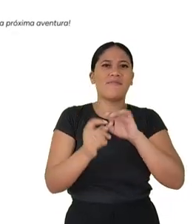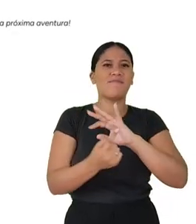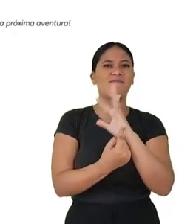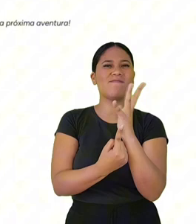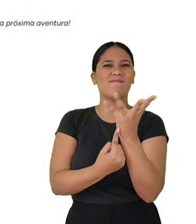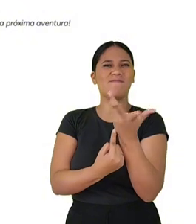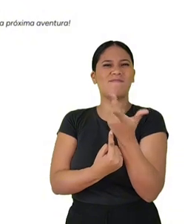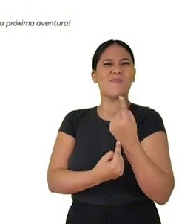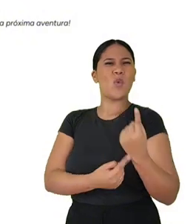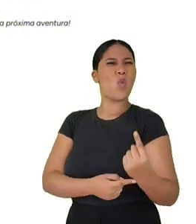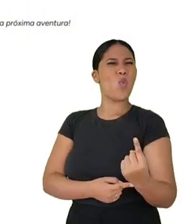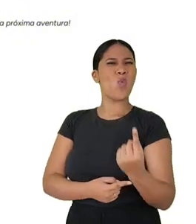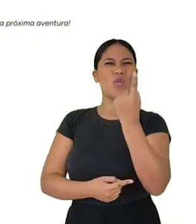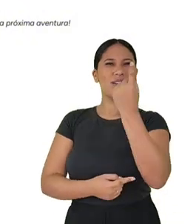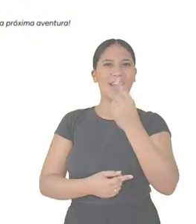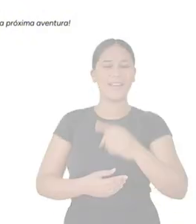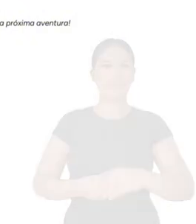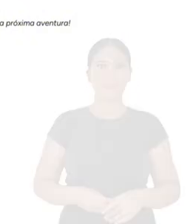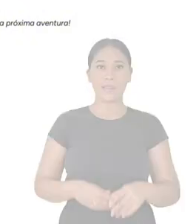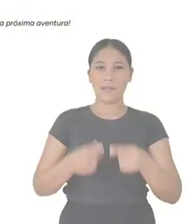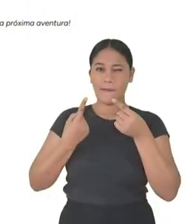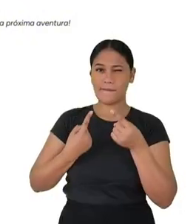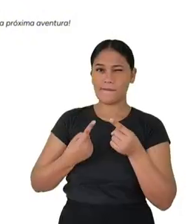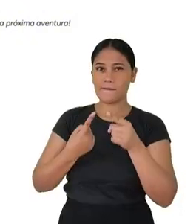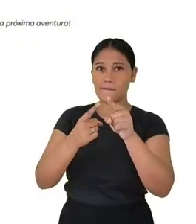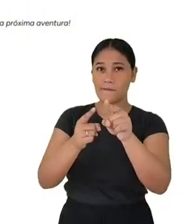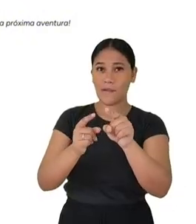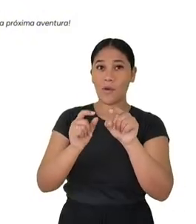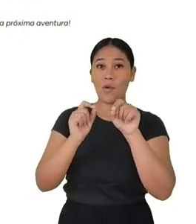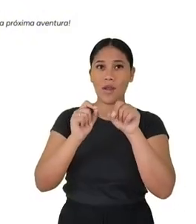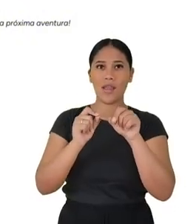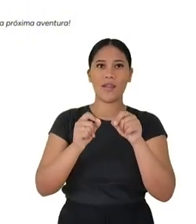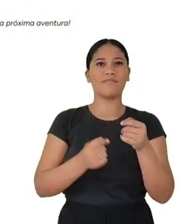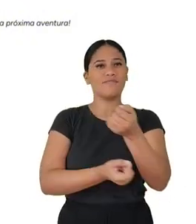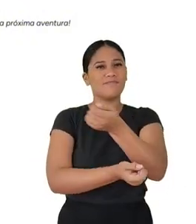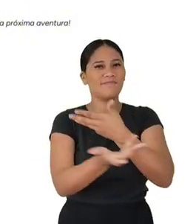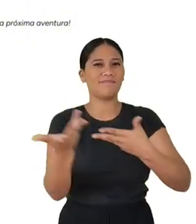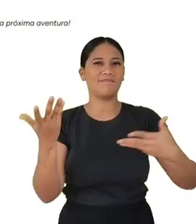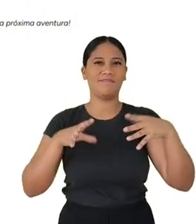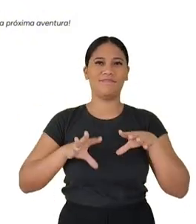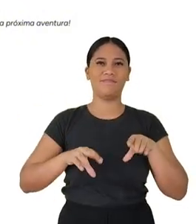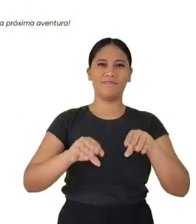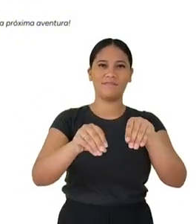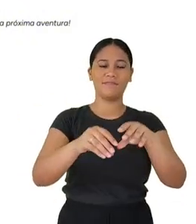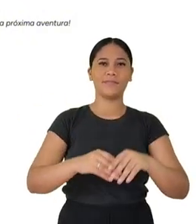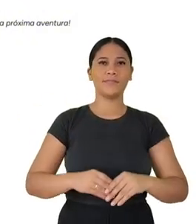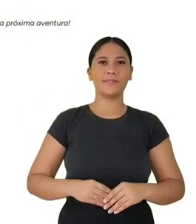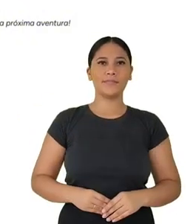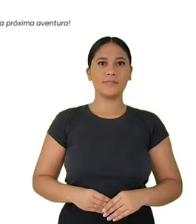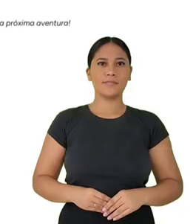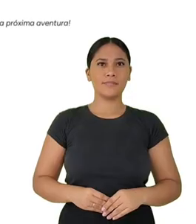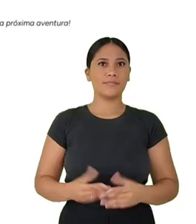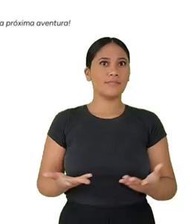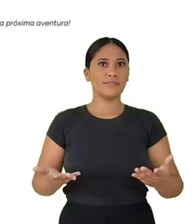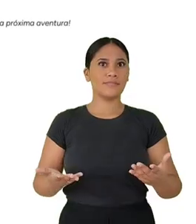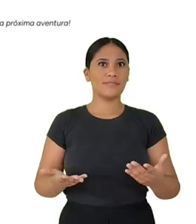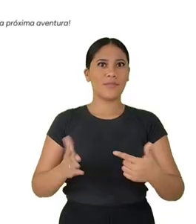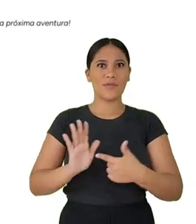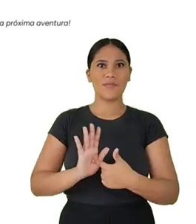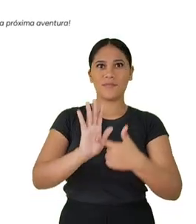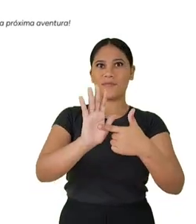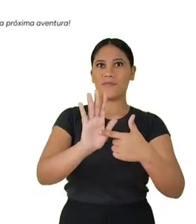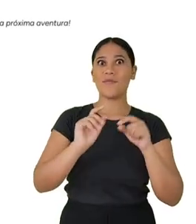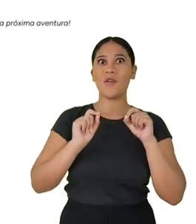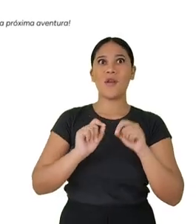e transforme seu avião em uma obra de arte única. Desafio de compartilhamento Maker. O que acha de mostrar